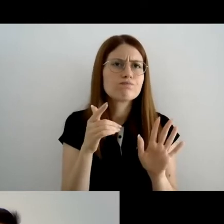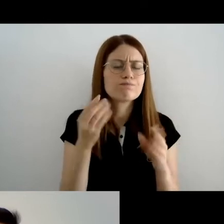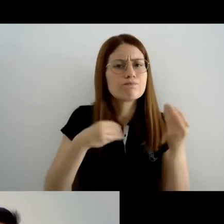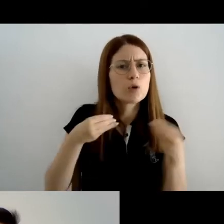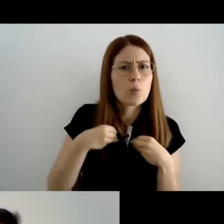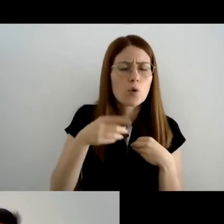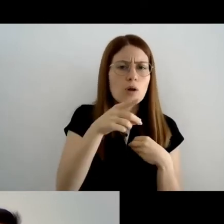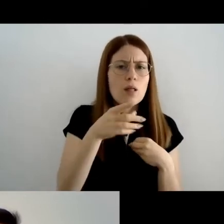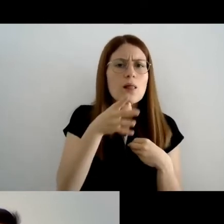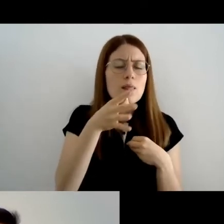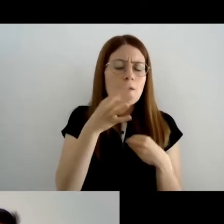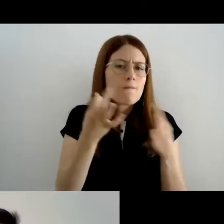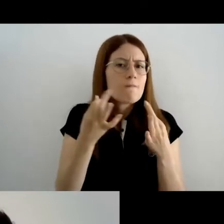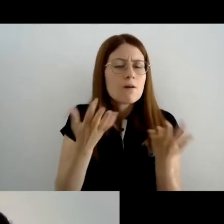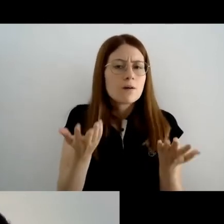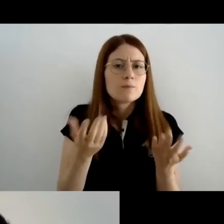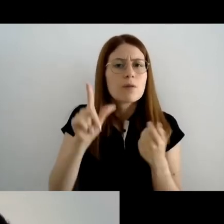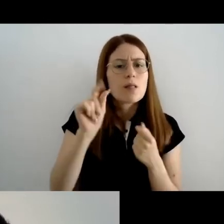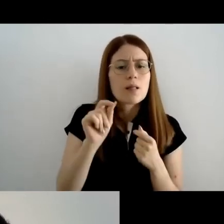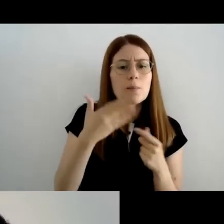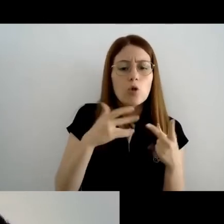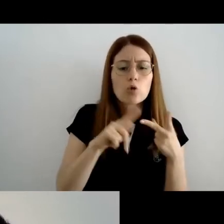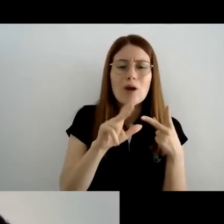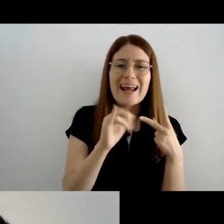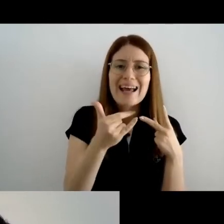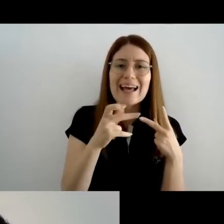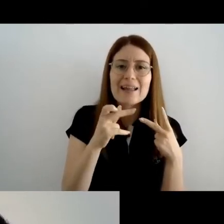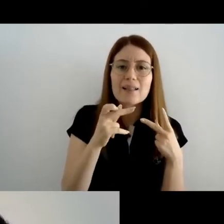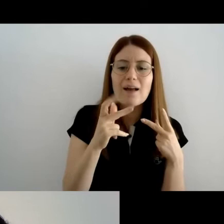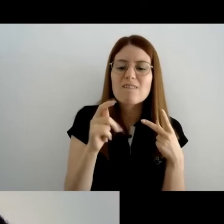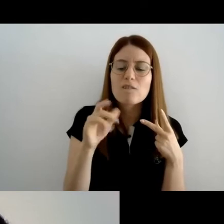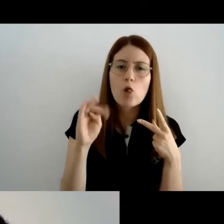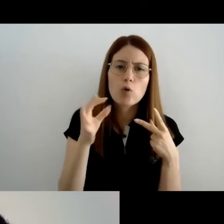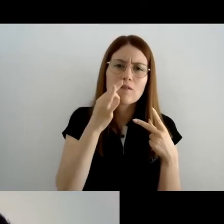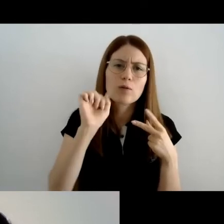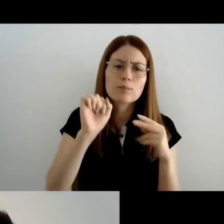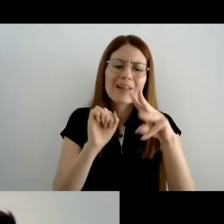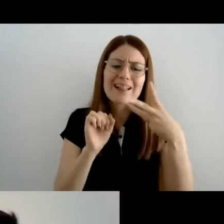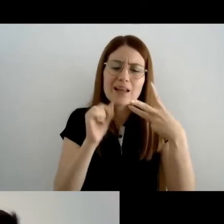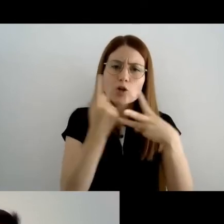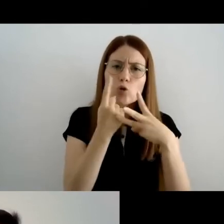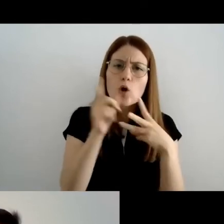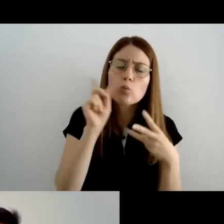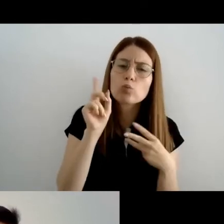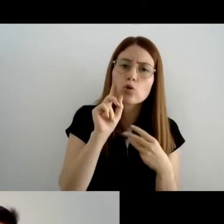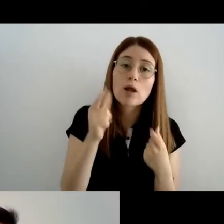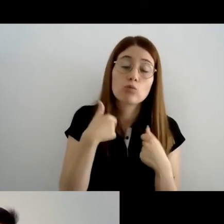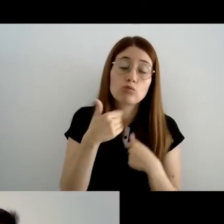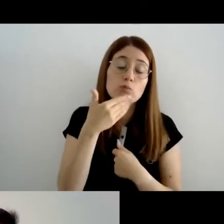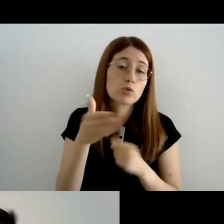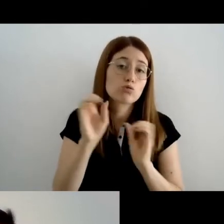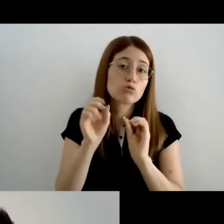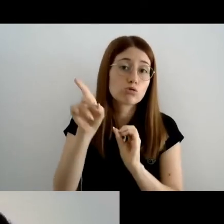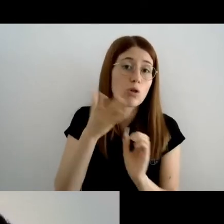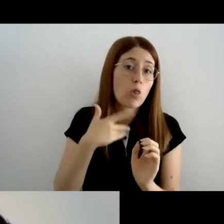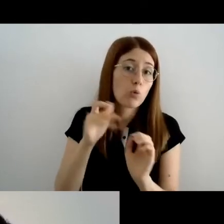que ele elencou aqui assim. E depois, quando a doutora Rita Veloso estava a falar sobre três pontos importantes que, apesar de não ter a experiência que a